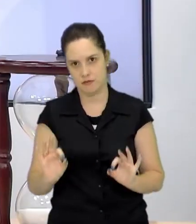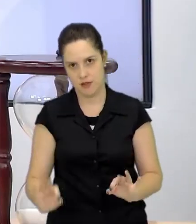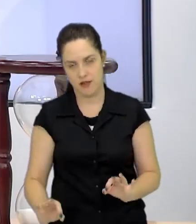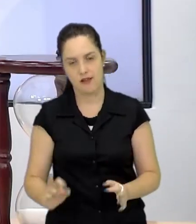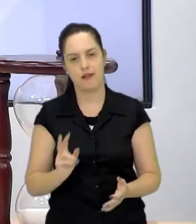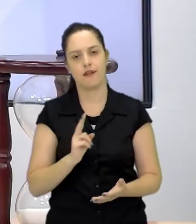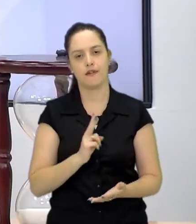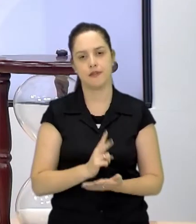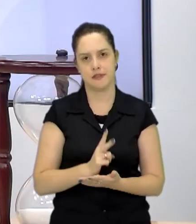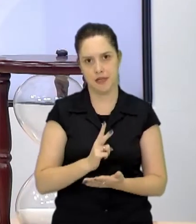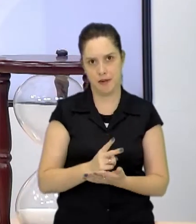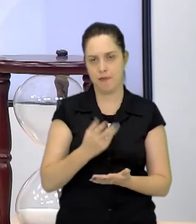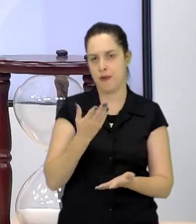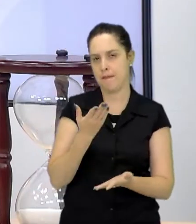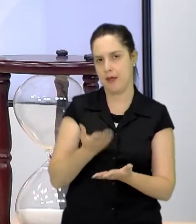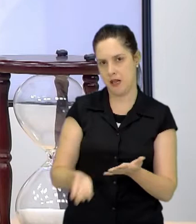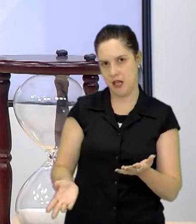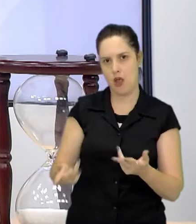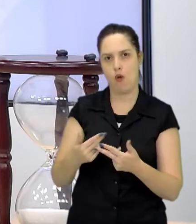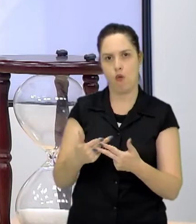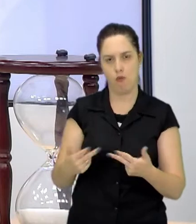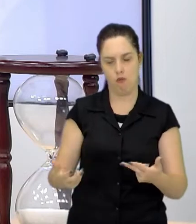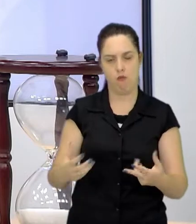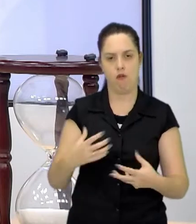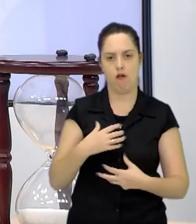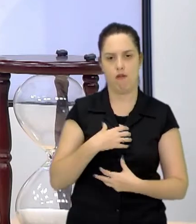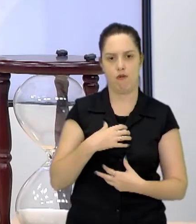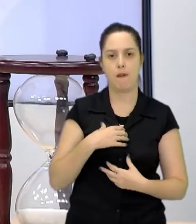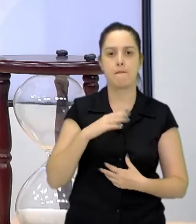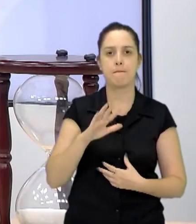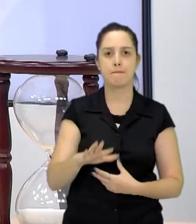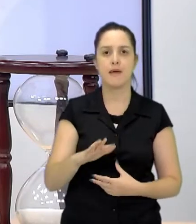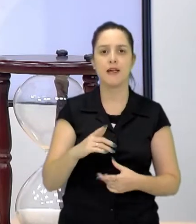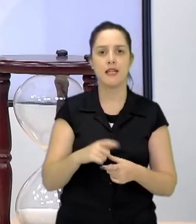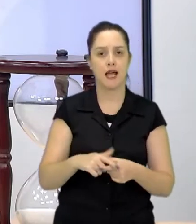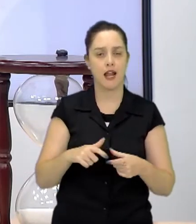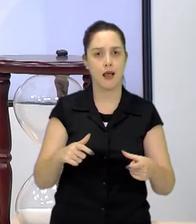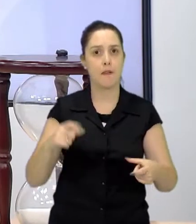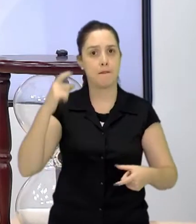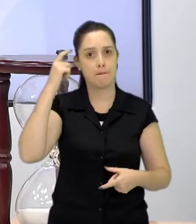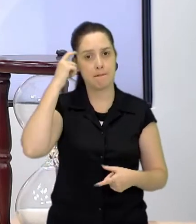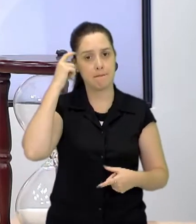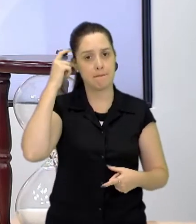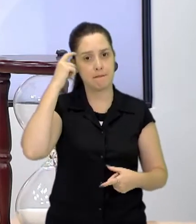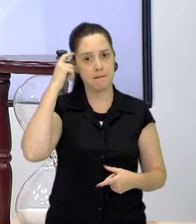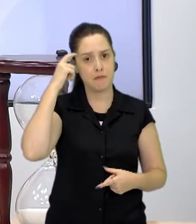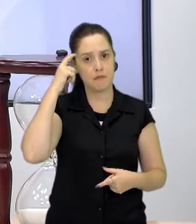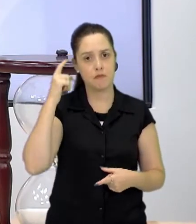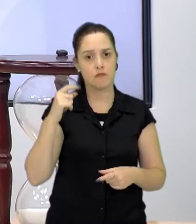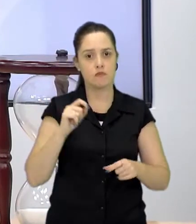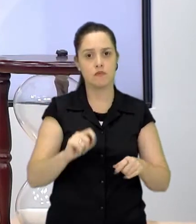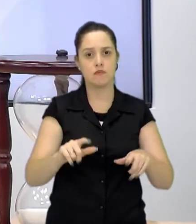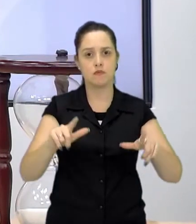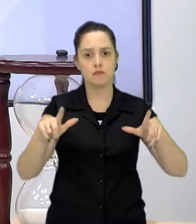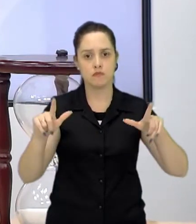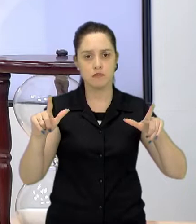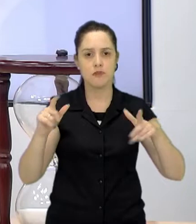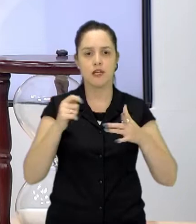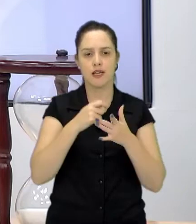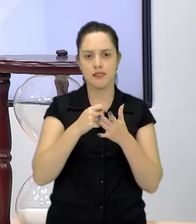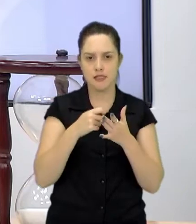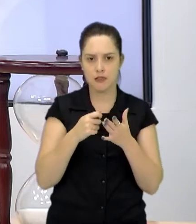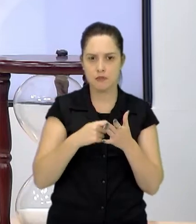vai ter, de alguma forma, aí a ideologia, o pensamento do canal comunicativo em que ela está inserida,